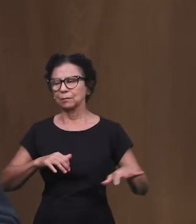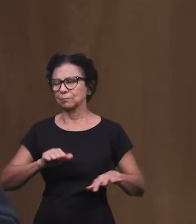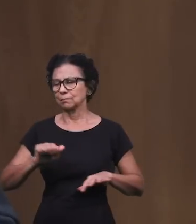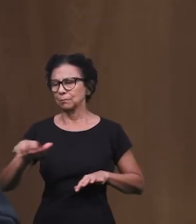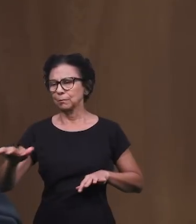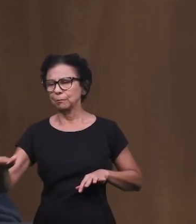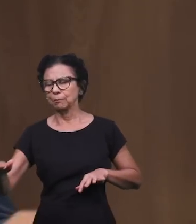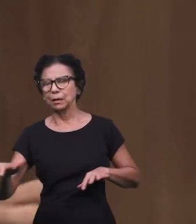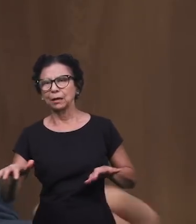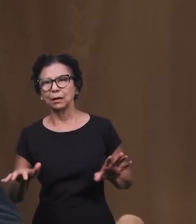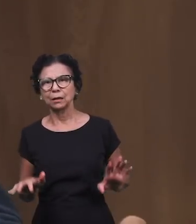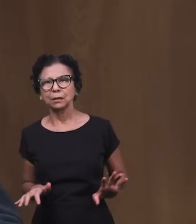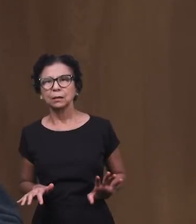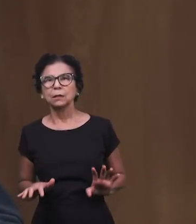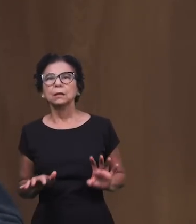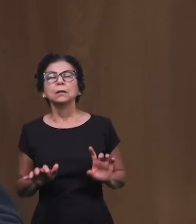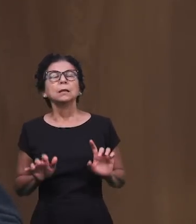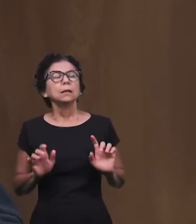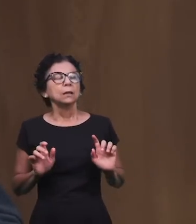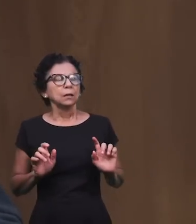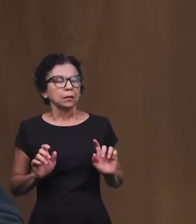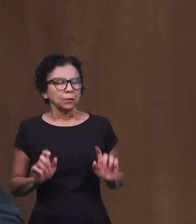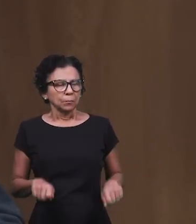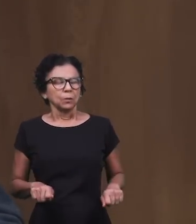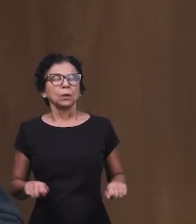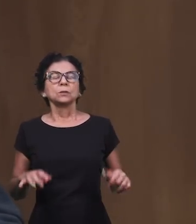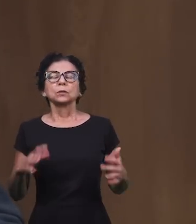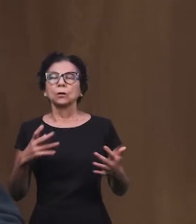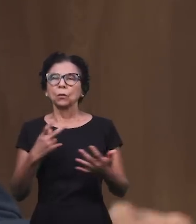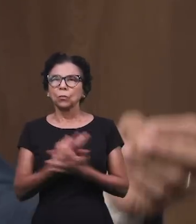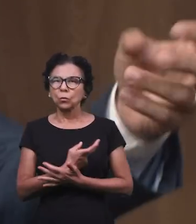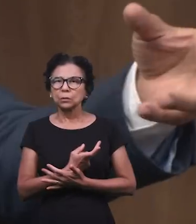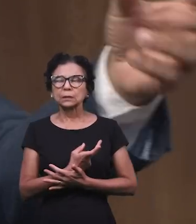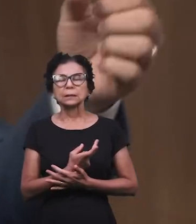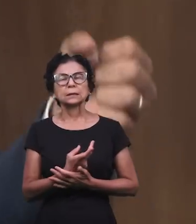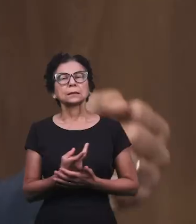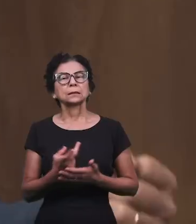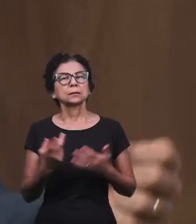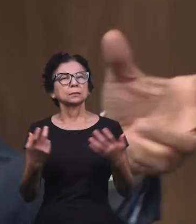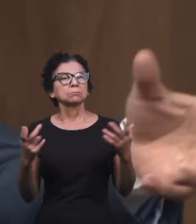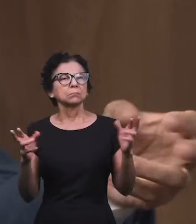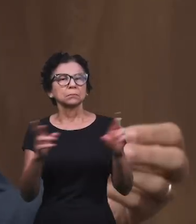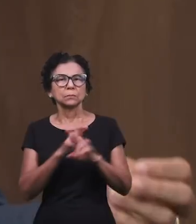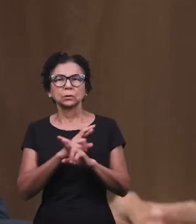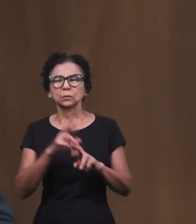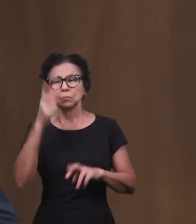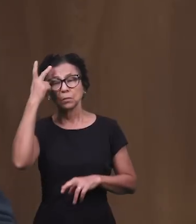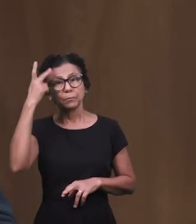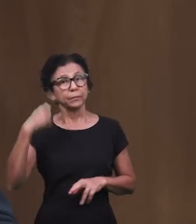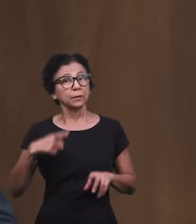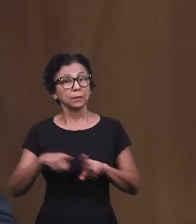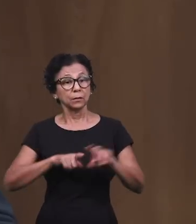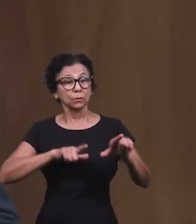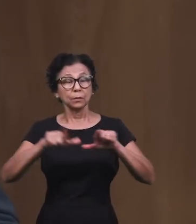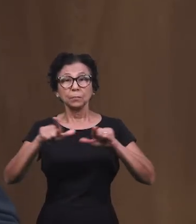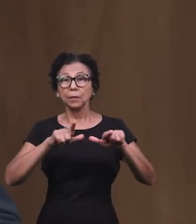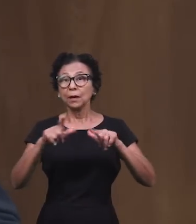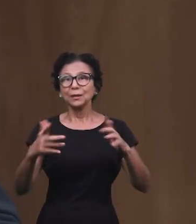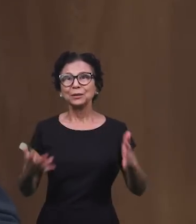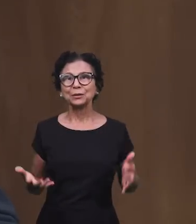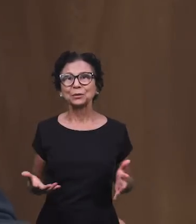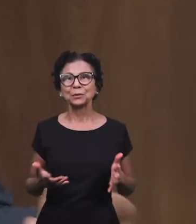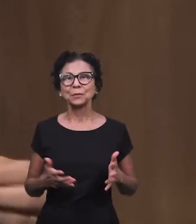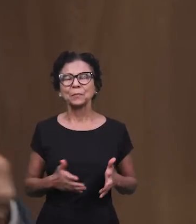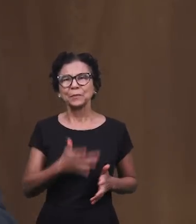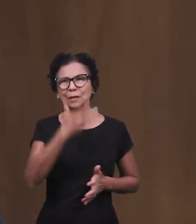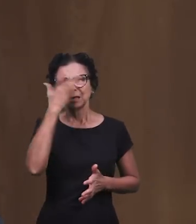Isso pode acontecer em qualquer círculo onde há relacionamentos humanos, até dentro da empresa, no trabalho. Se tem uma pessoa